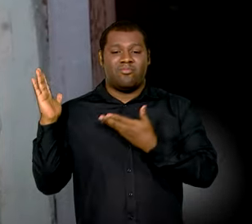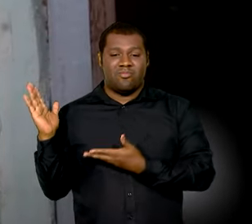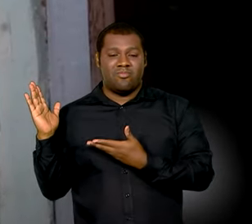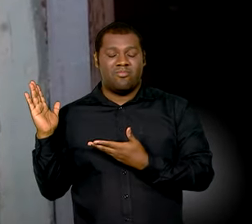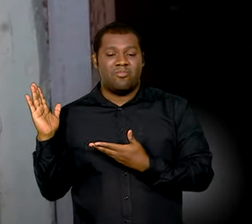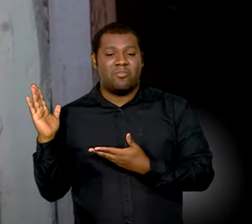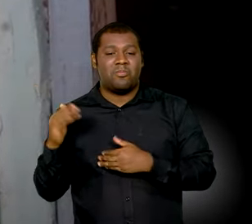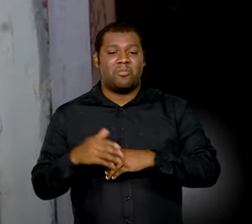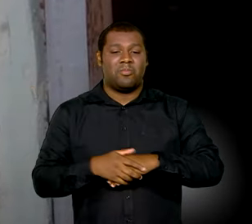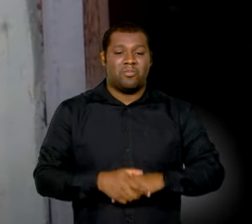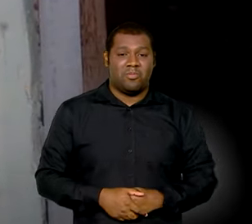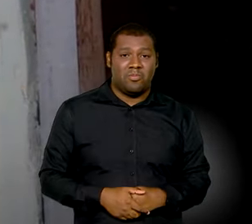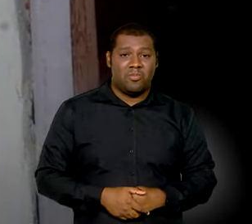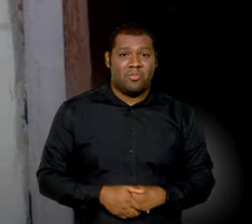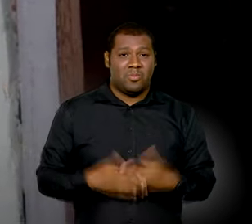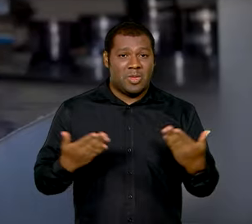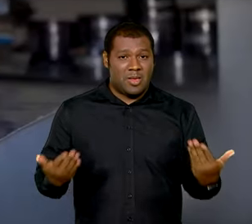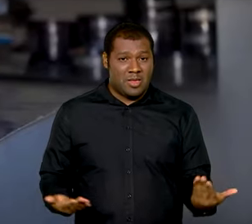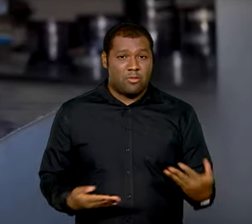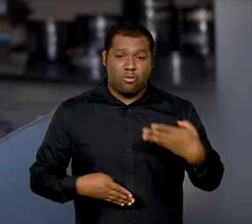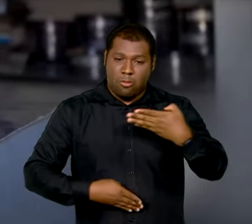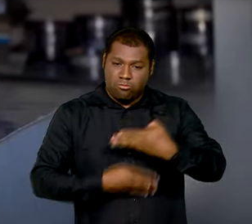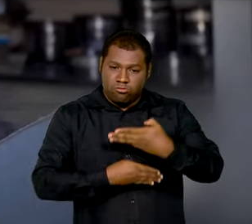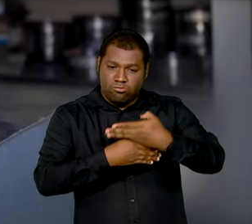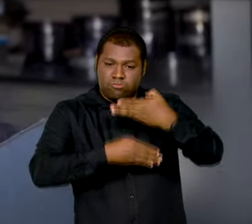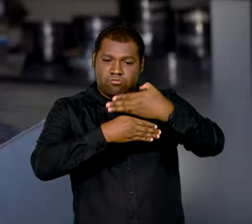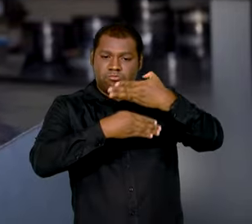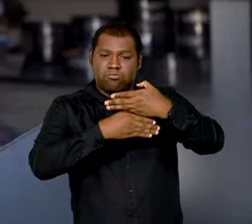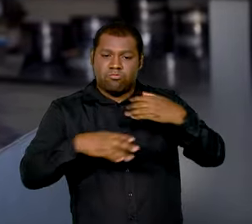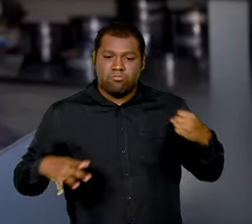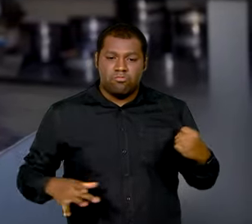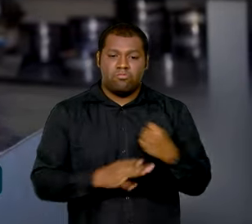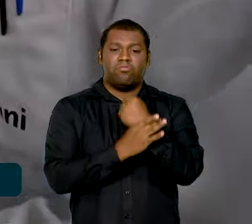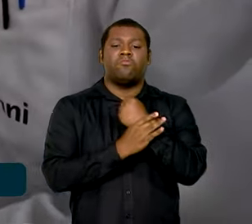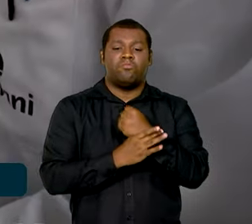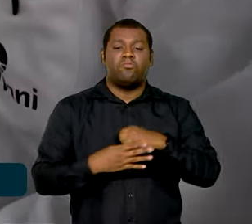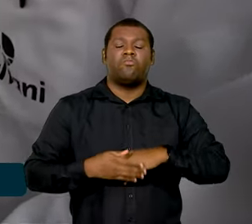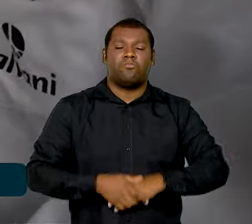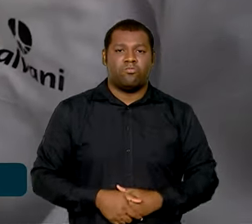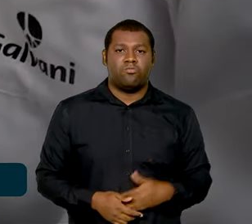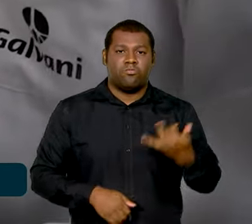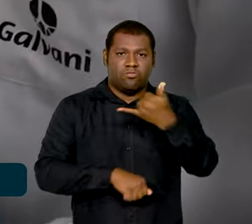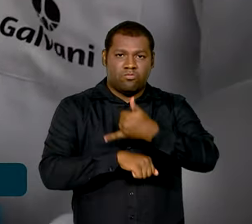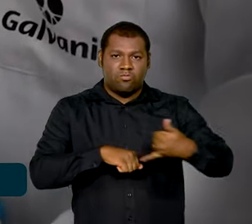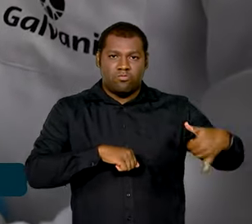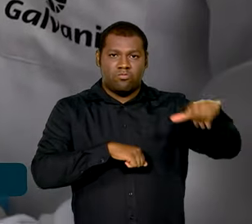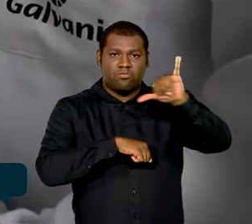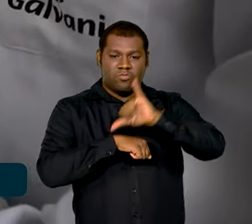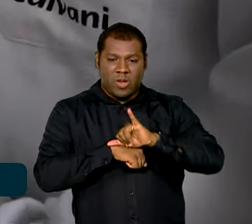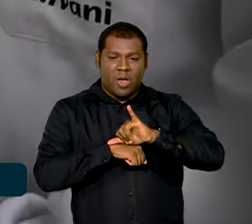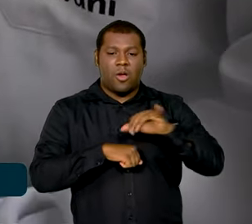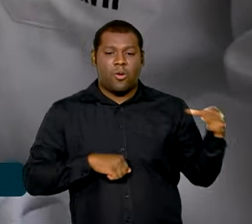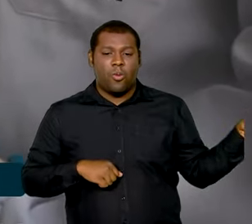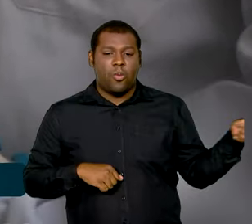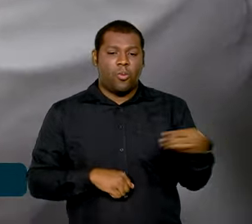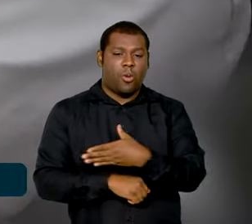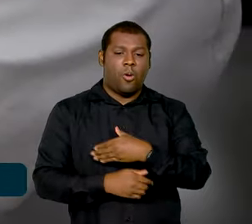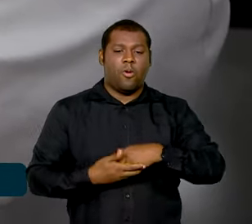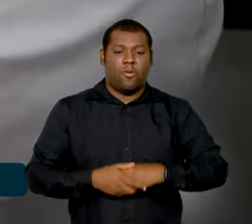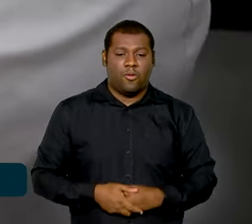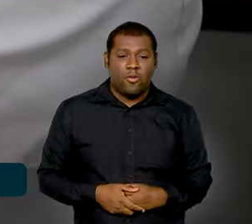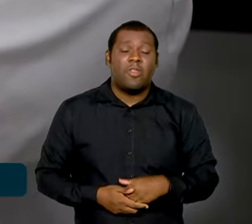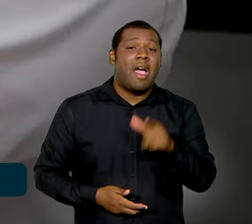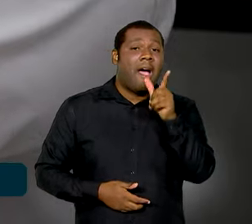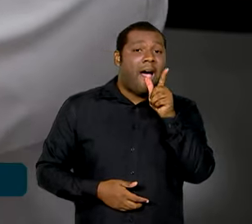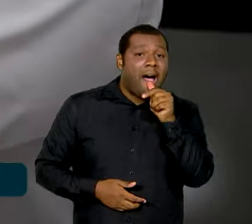ter barragem de rejeitos, é uma mineração inovadora, uma mineração que reduz muito o consumo de